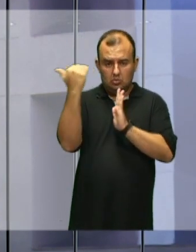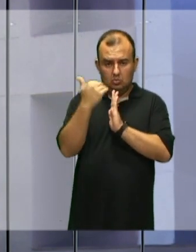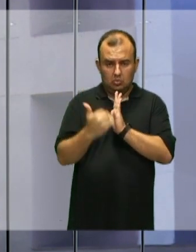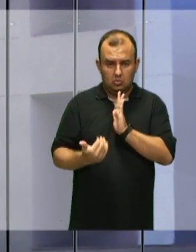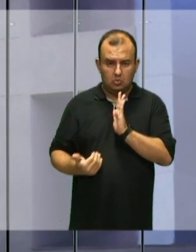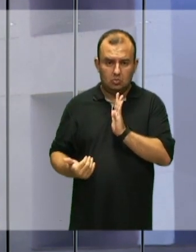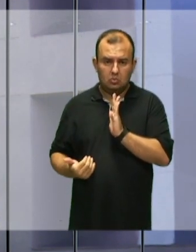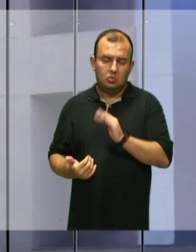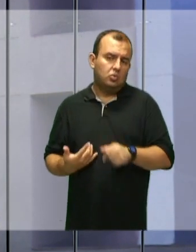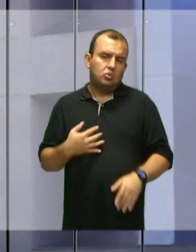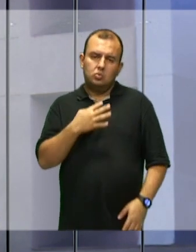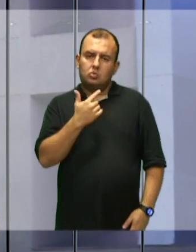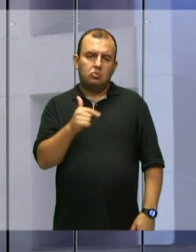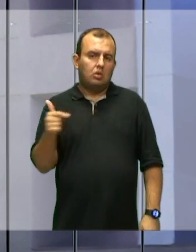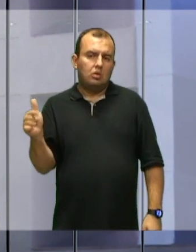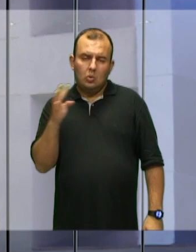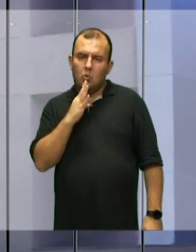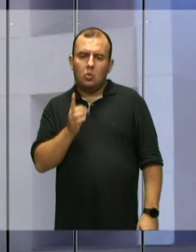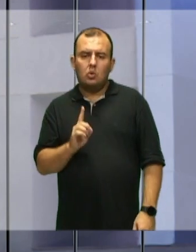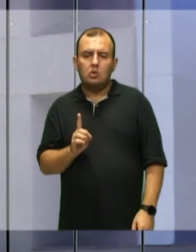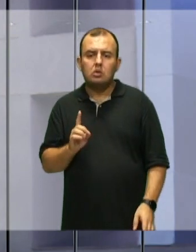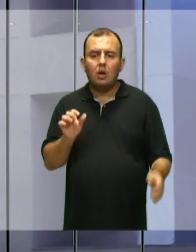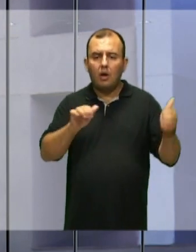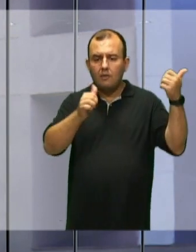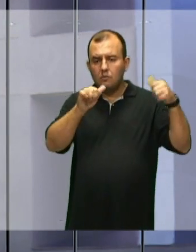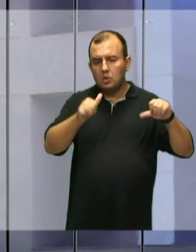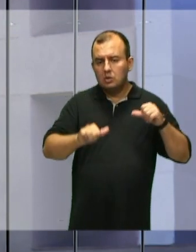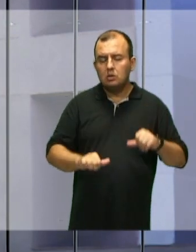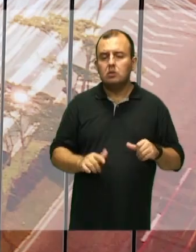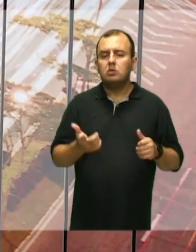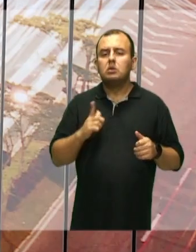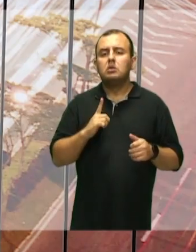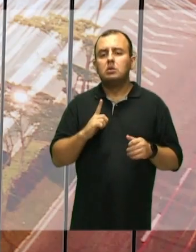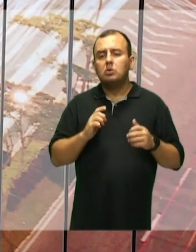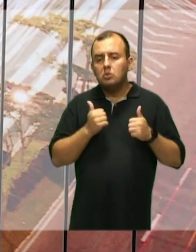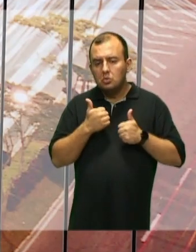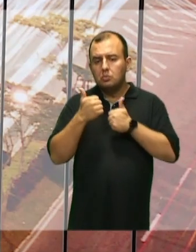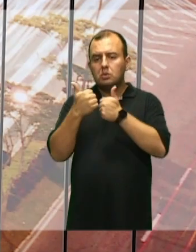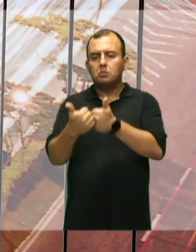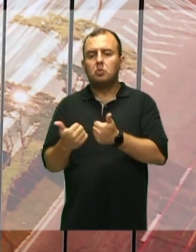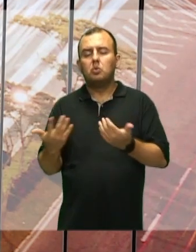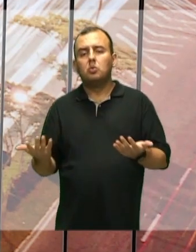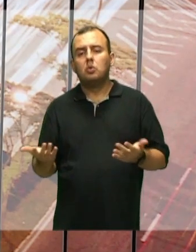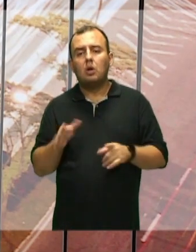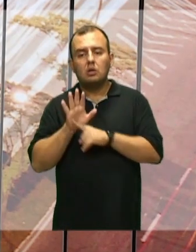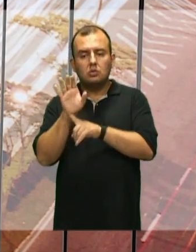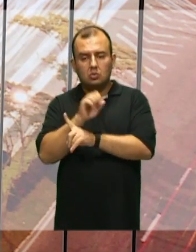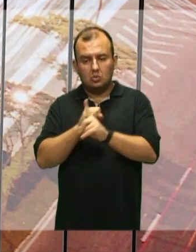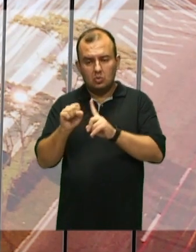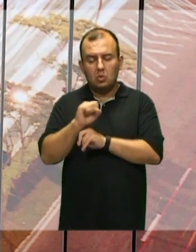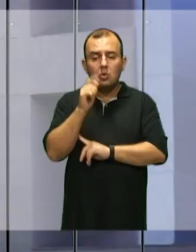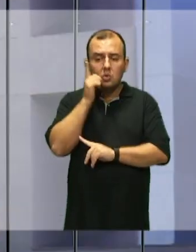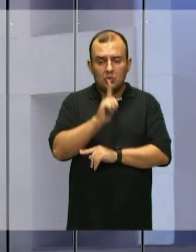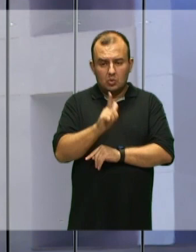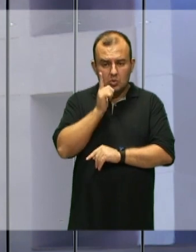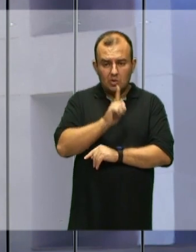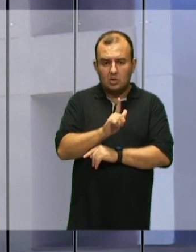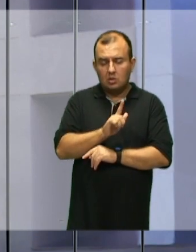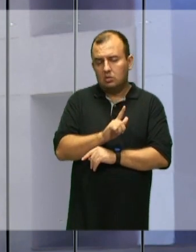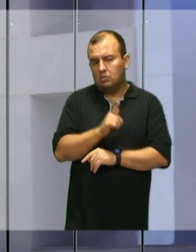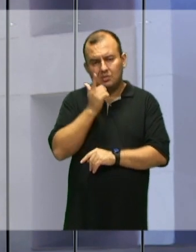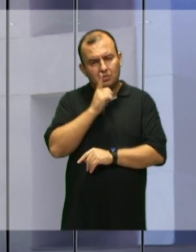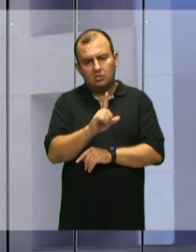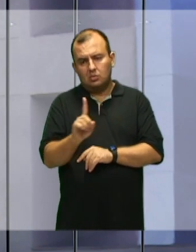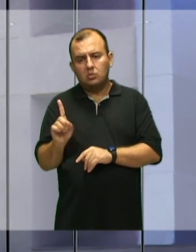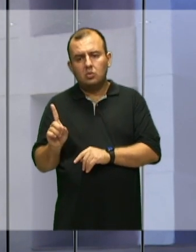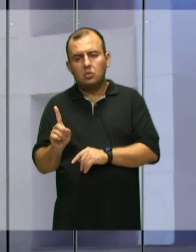nós conhecemos né que que avaliação que se faz que acompanhamento que se faz Assistência Social consegue dar conta não consegue dar